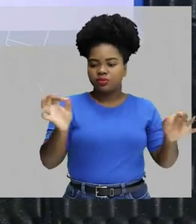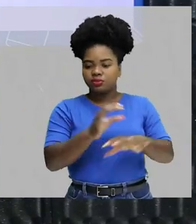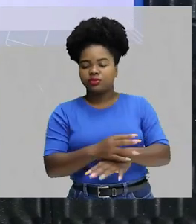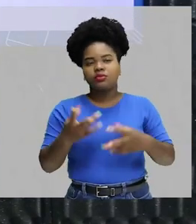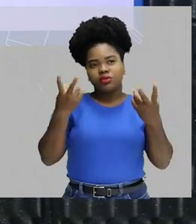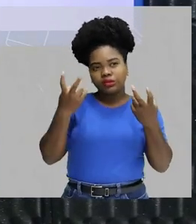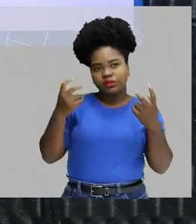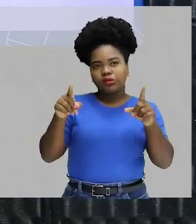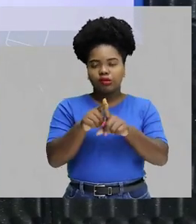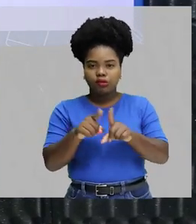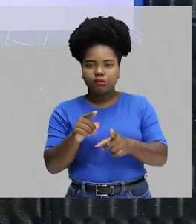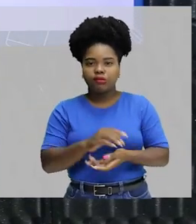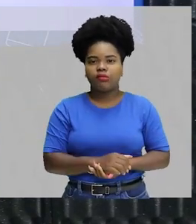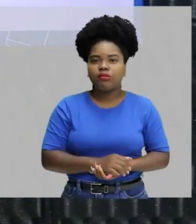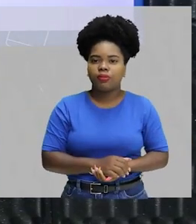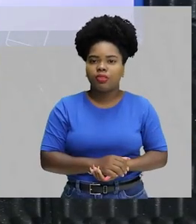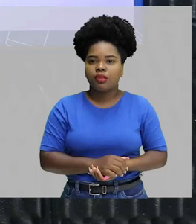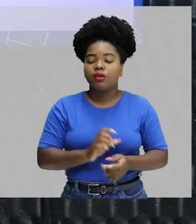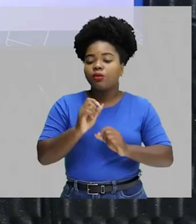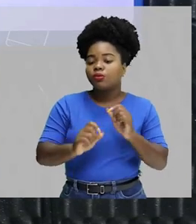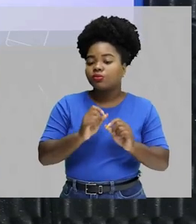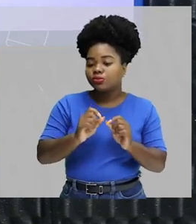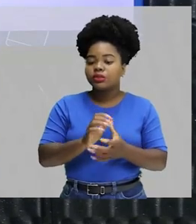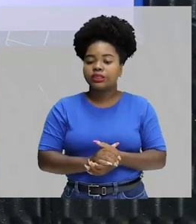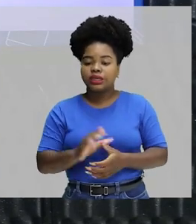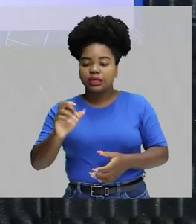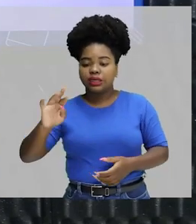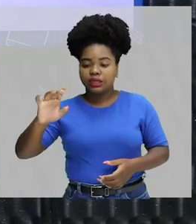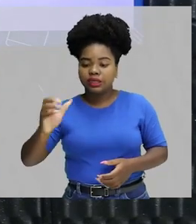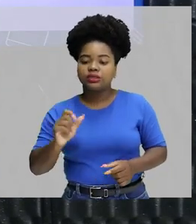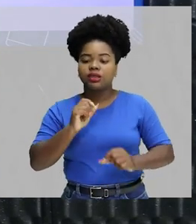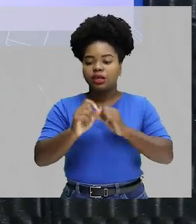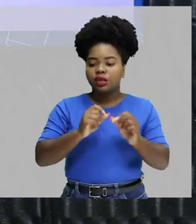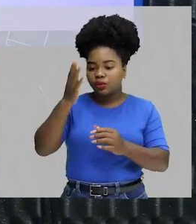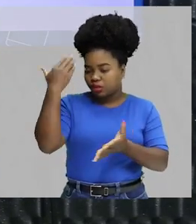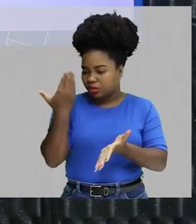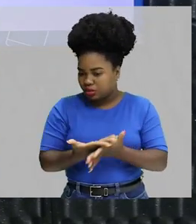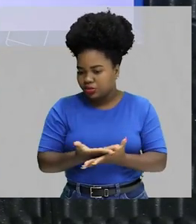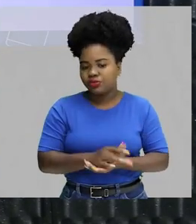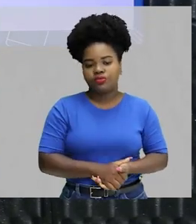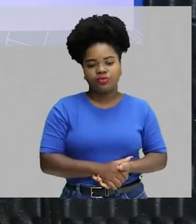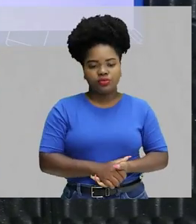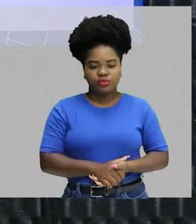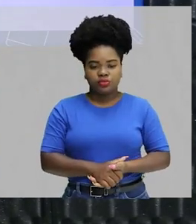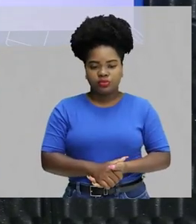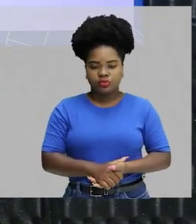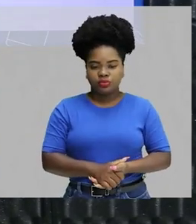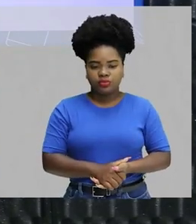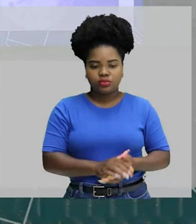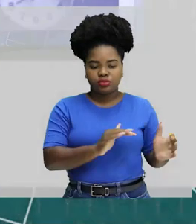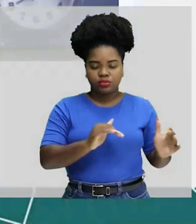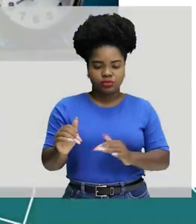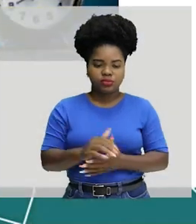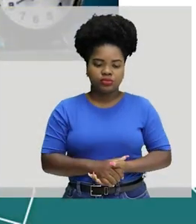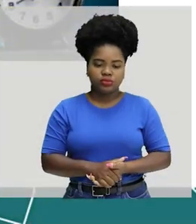vista certo aquilo que o que é a crença aquilo que eu creio aquilo que eu tenho como verdade Então olha só eu